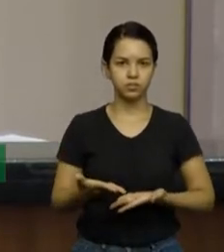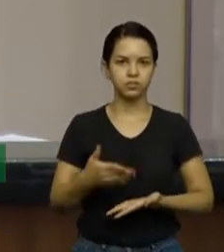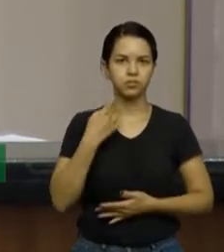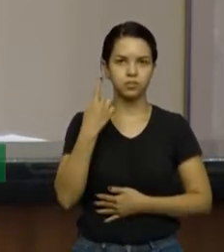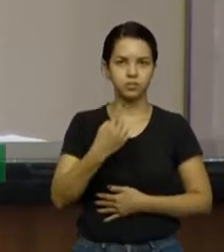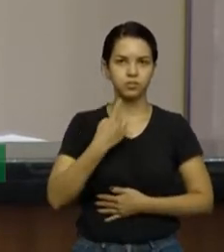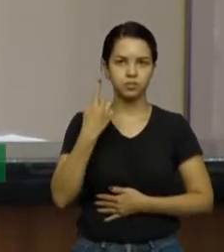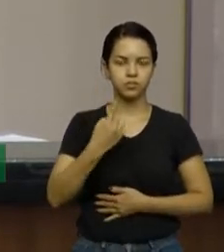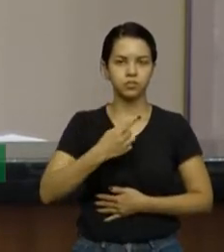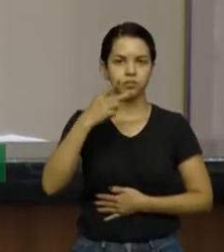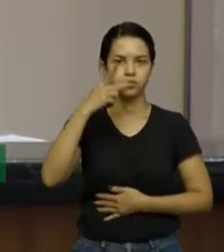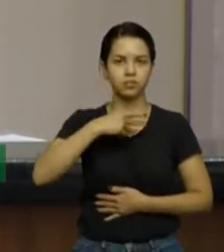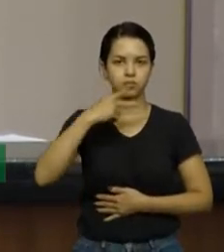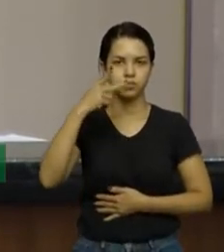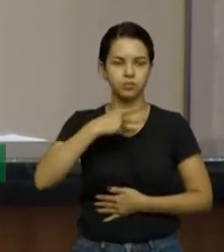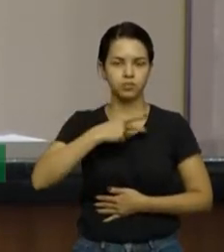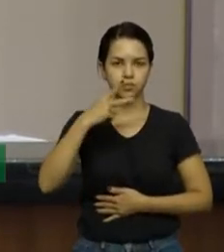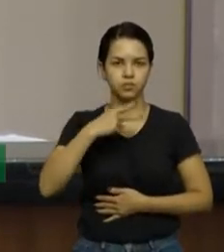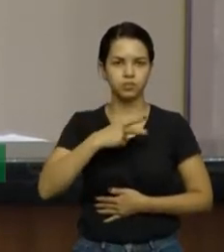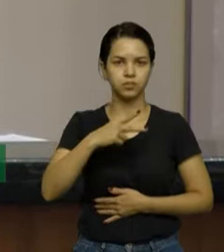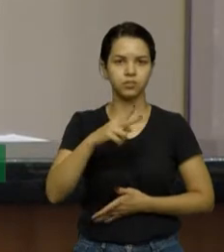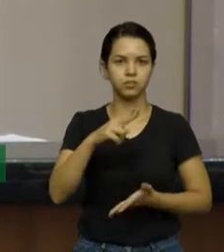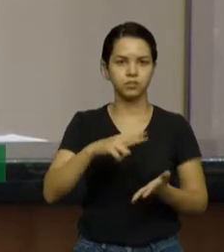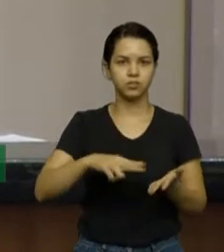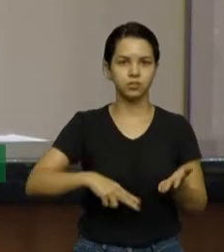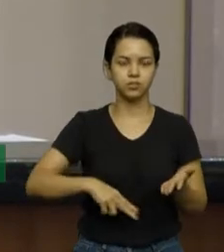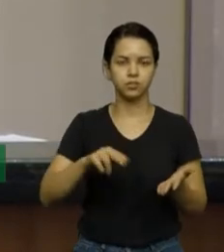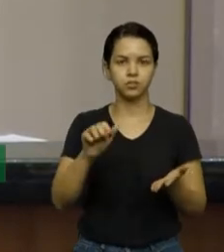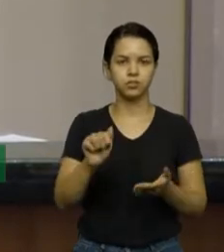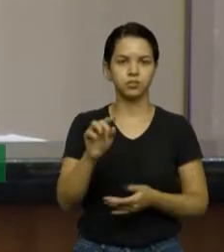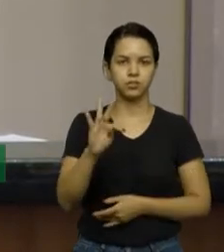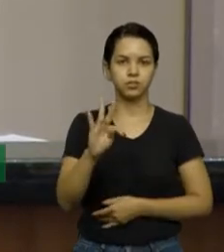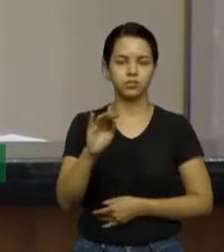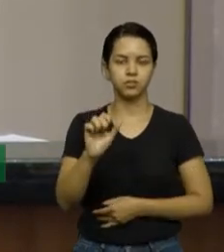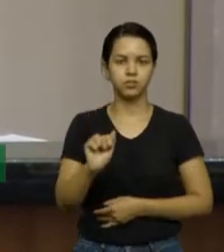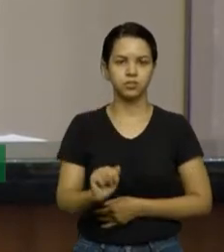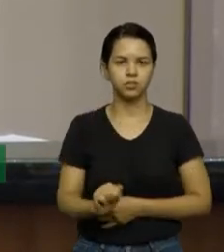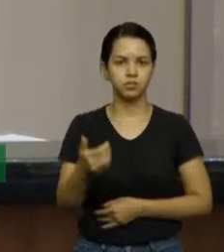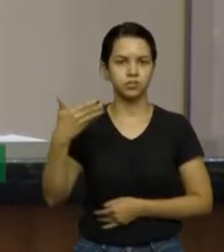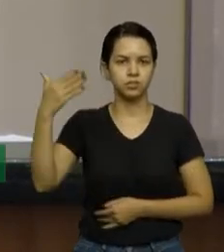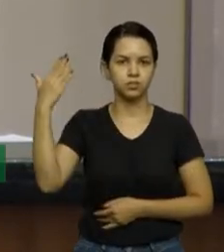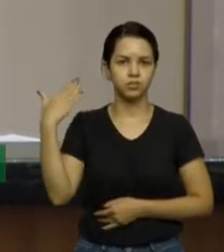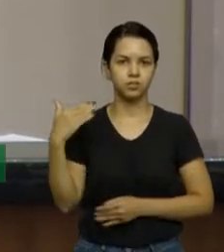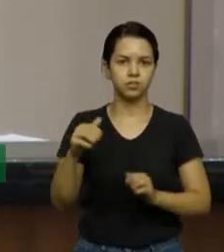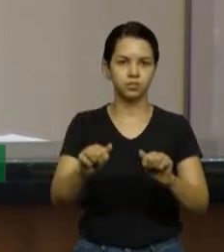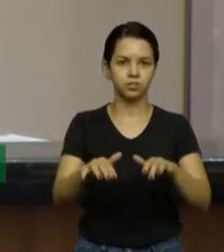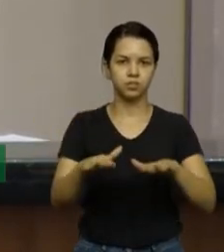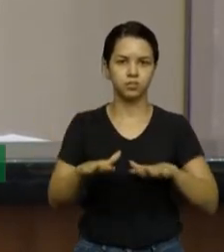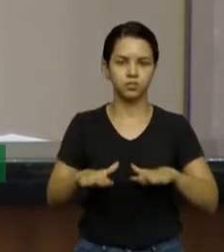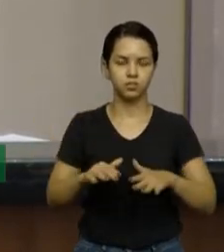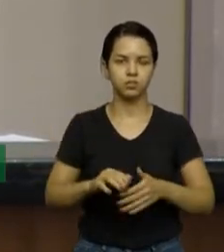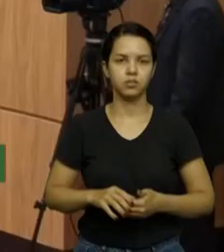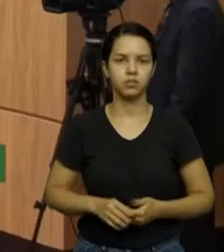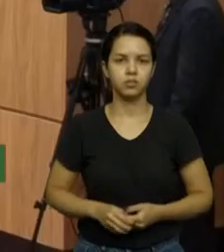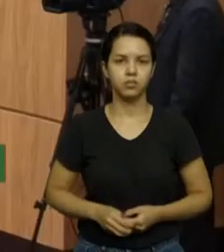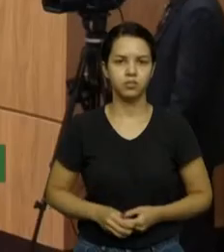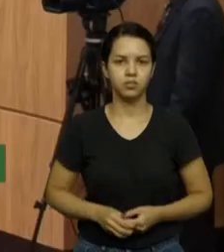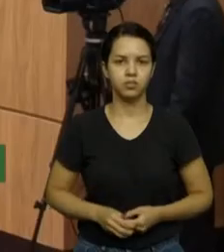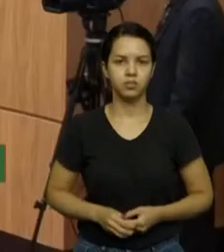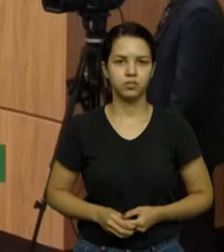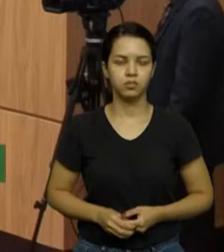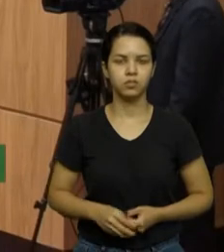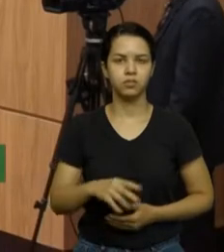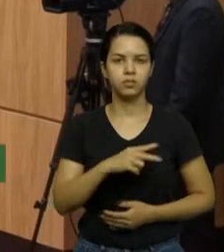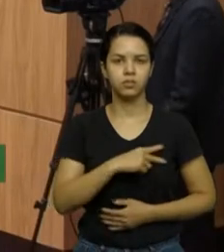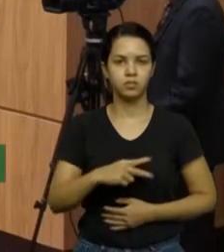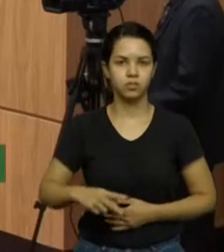deputado Kennedy Nunes para proceder à leitura da ata da última sessão. Senhor presidente, eu